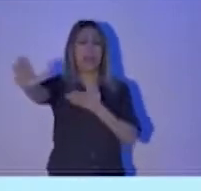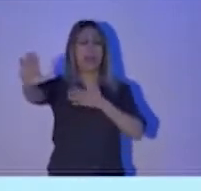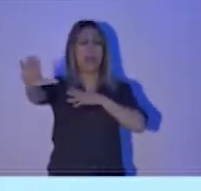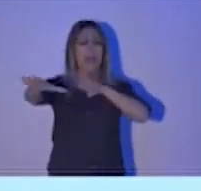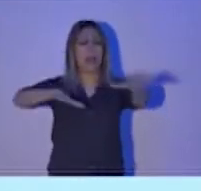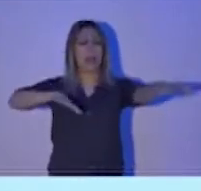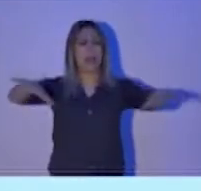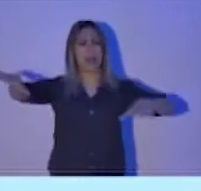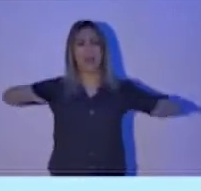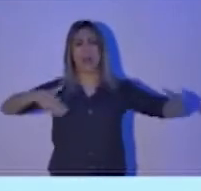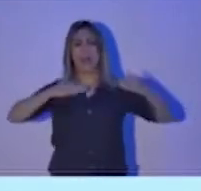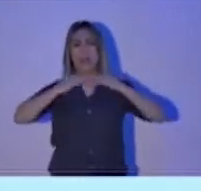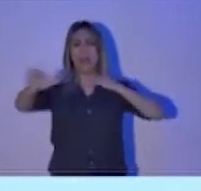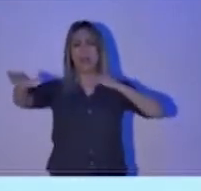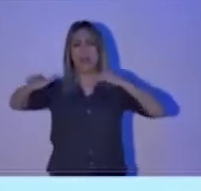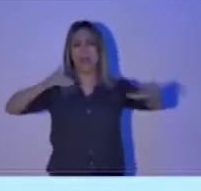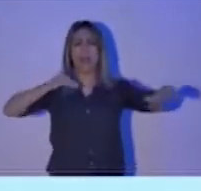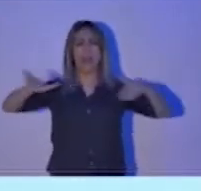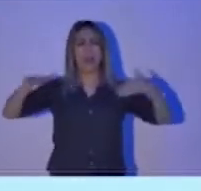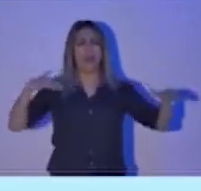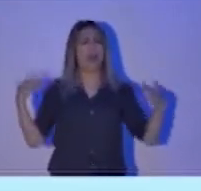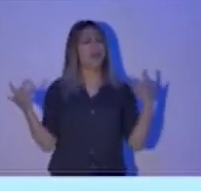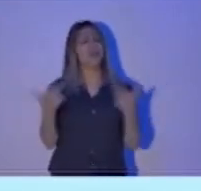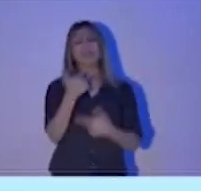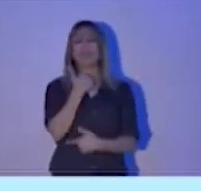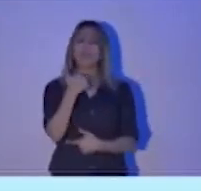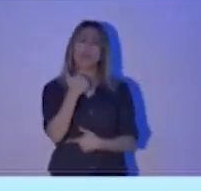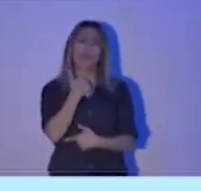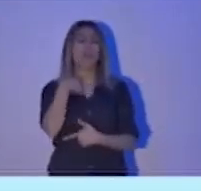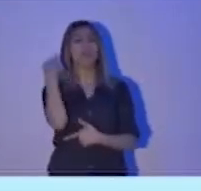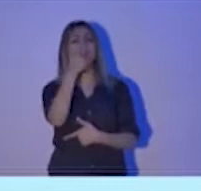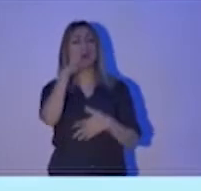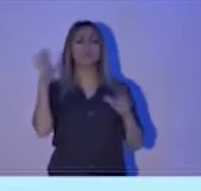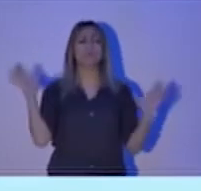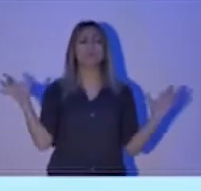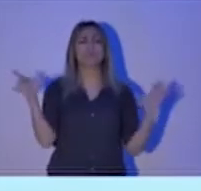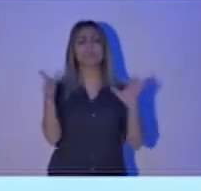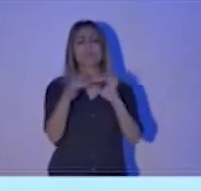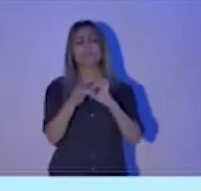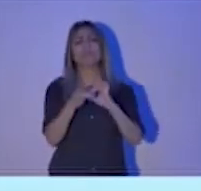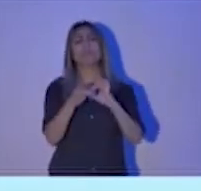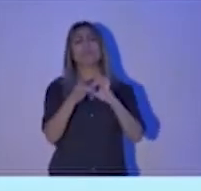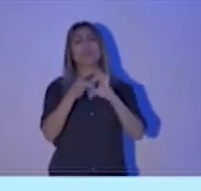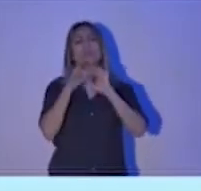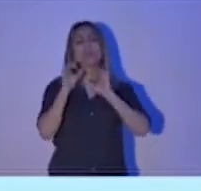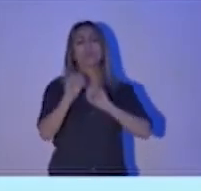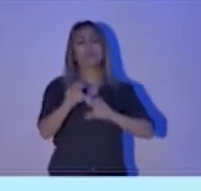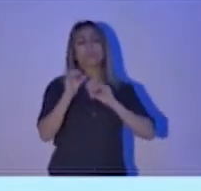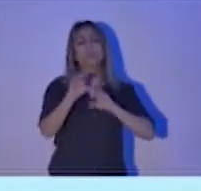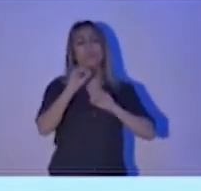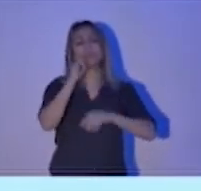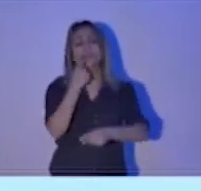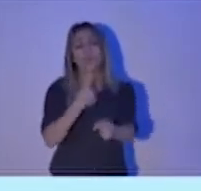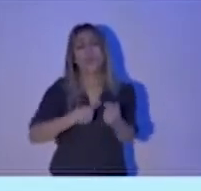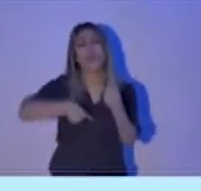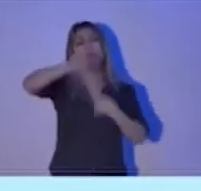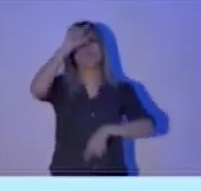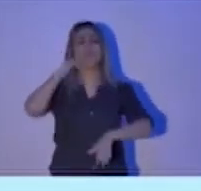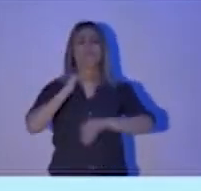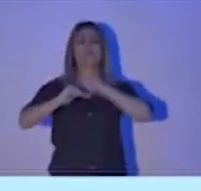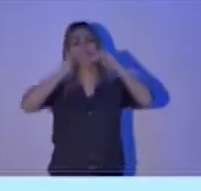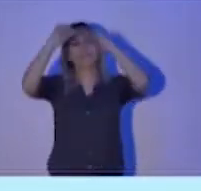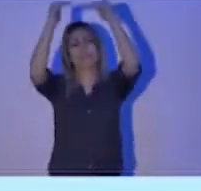consenso de todos nós, porque senão a educação não vai avançar na velocidade que nós precisamos, tá